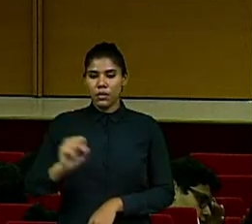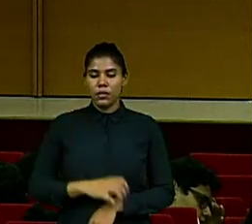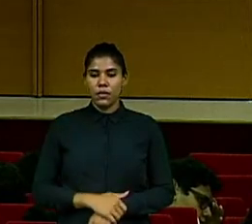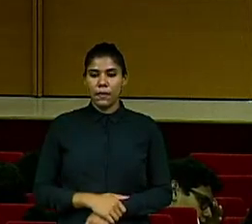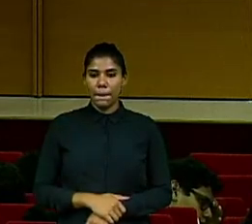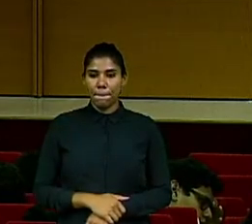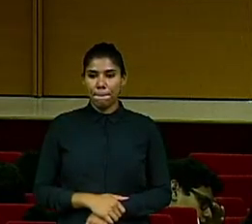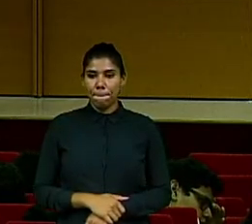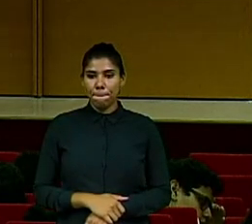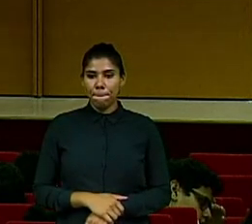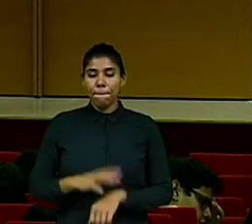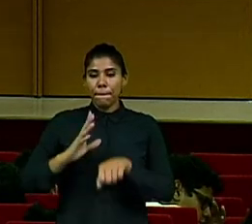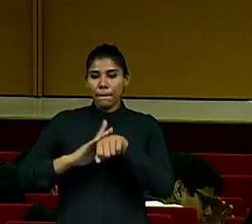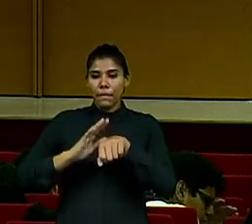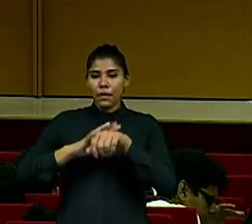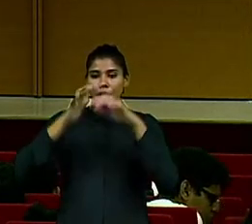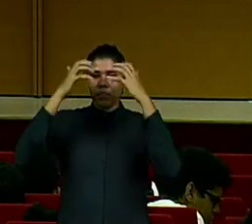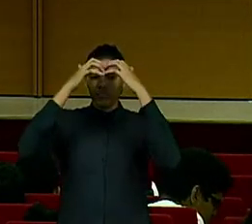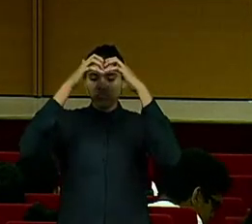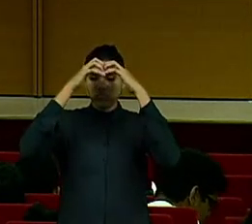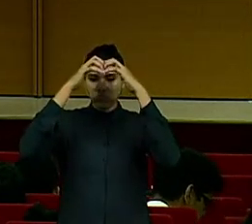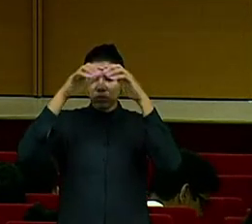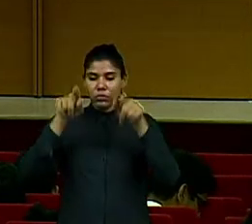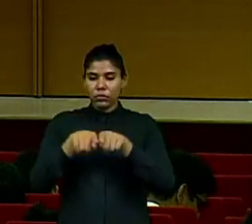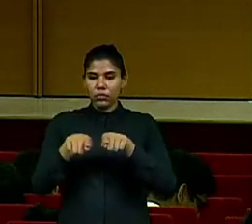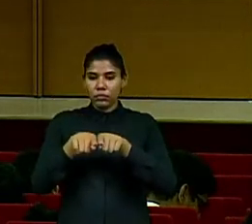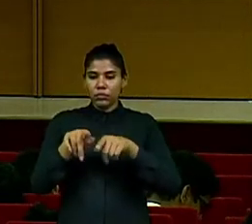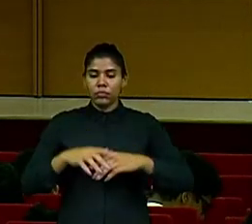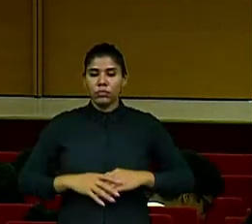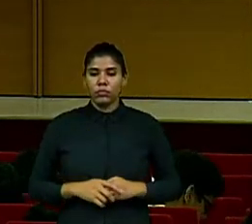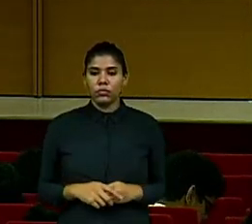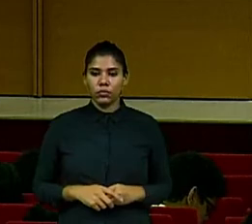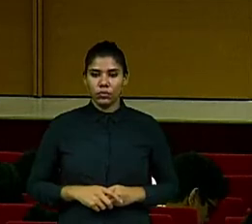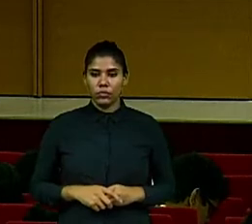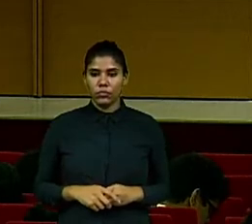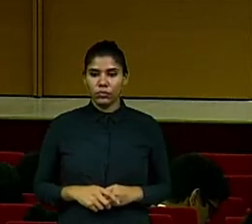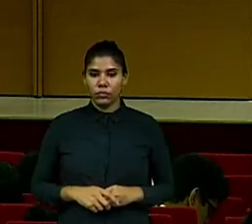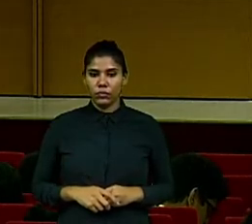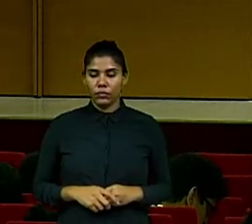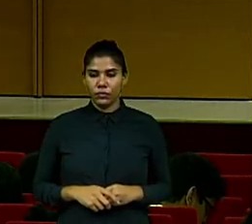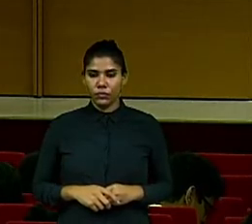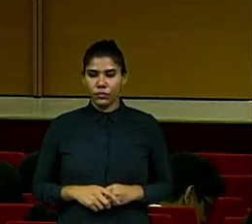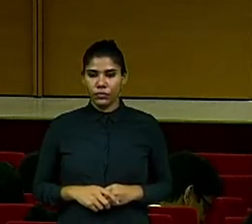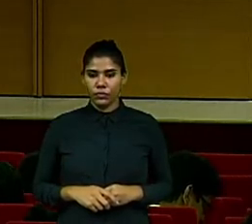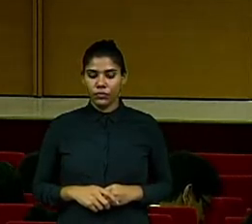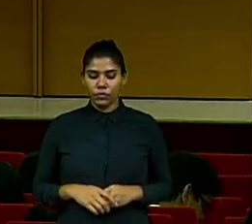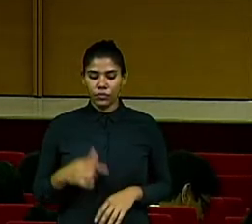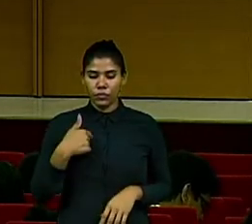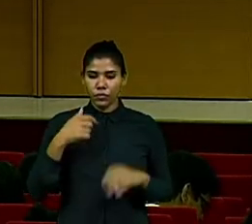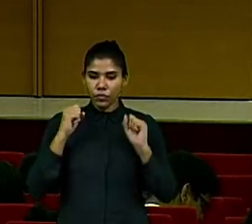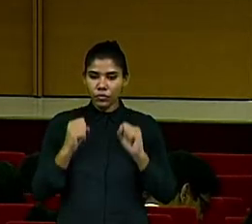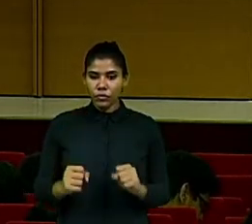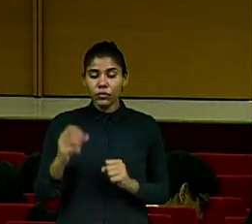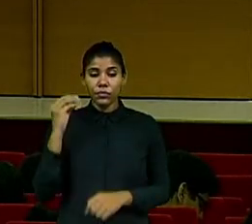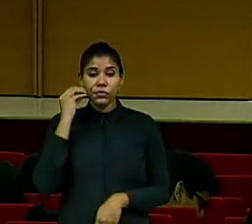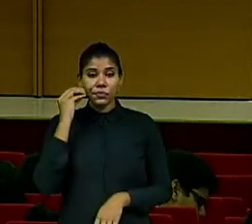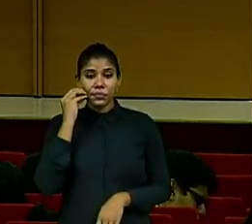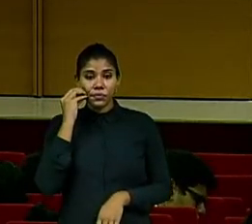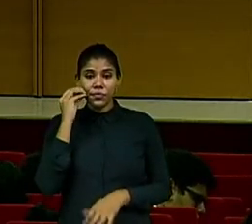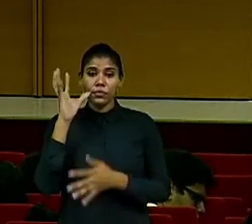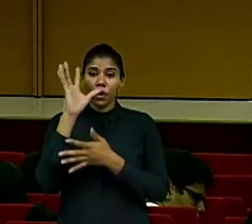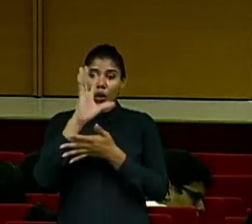doença do sistema nervoso tem sido que não se regeneram mais eu posso tentar clonar